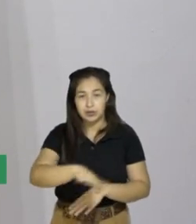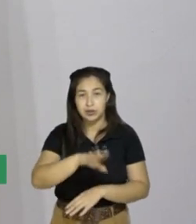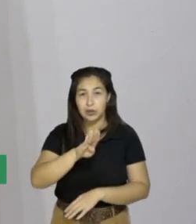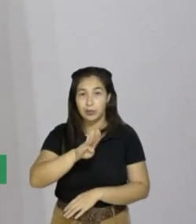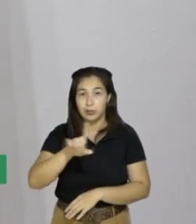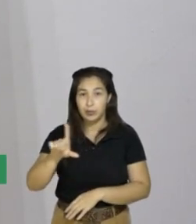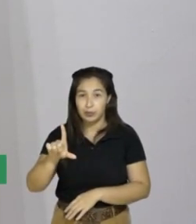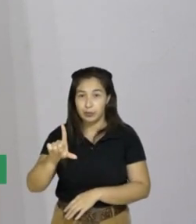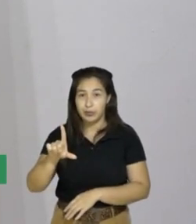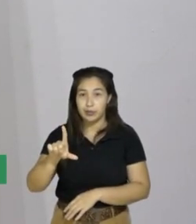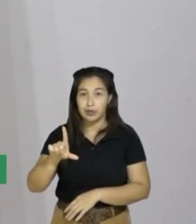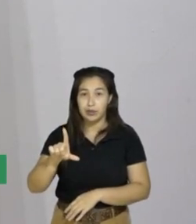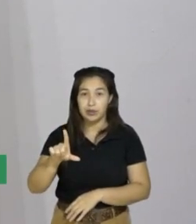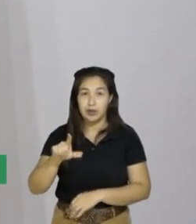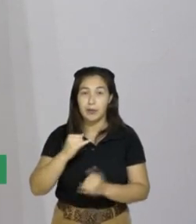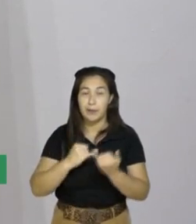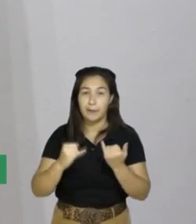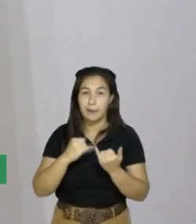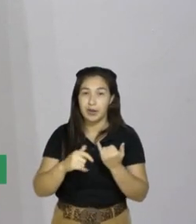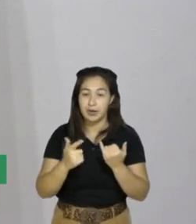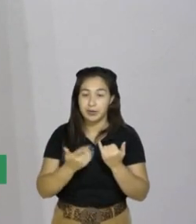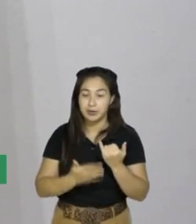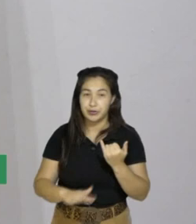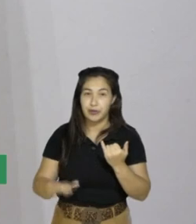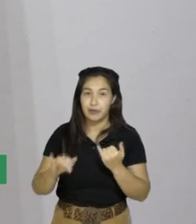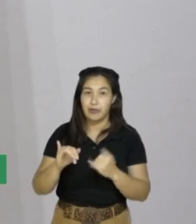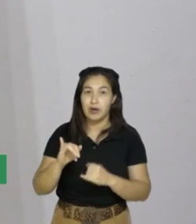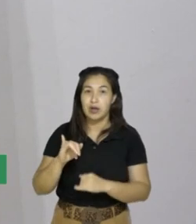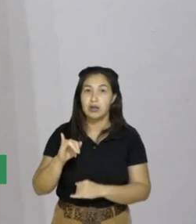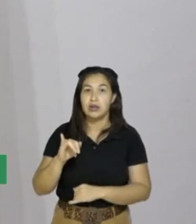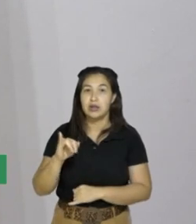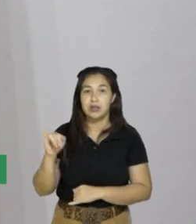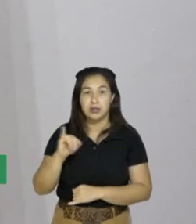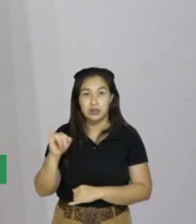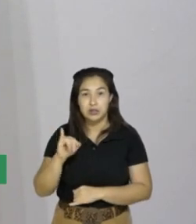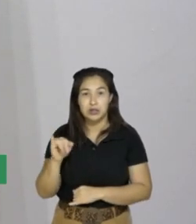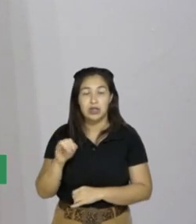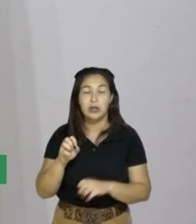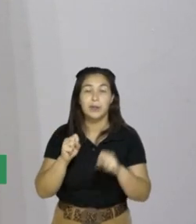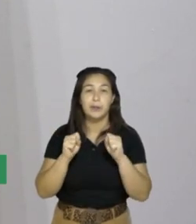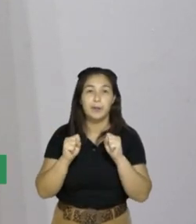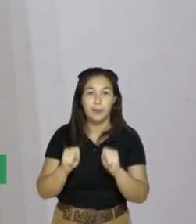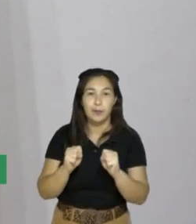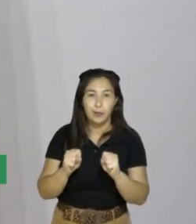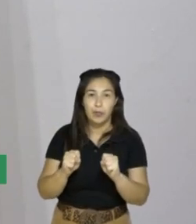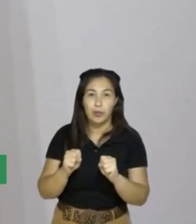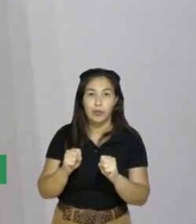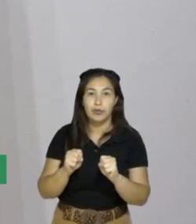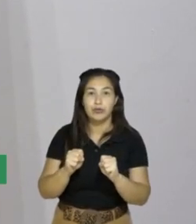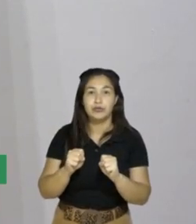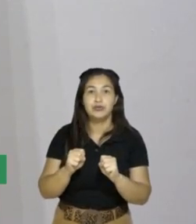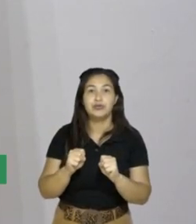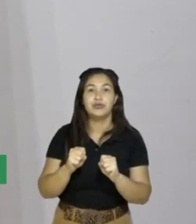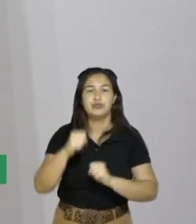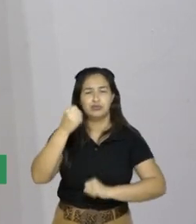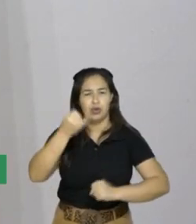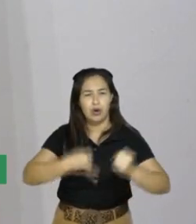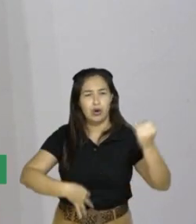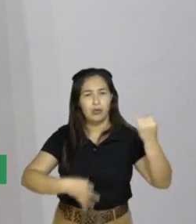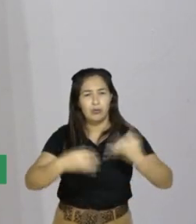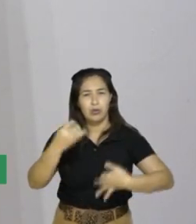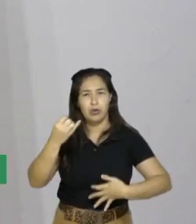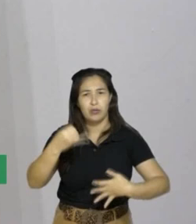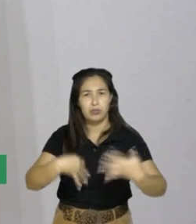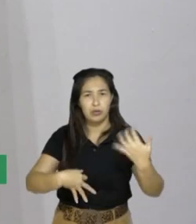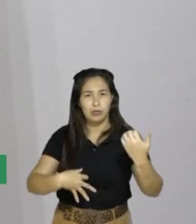e o médium Vale ali do Vale de itapocu também poderão se manifestar a respeito desse